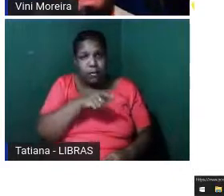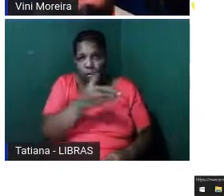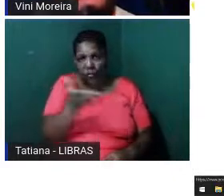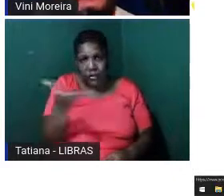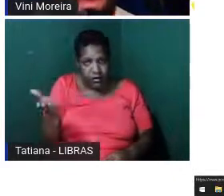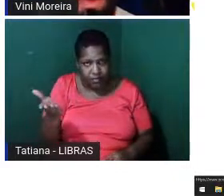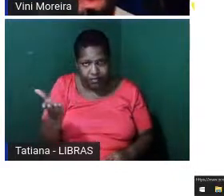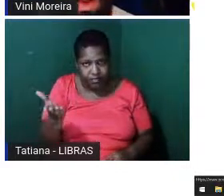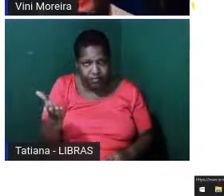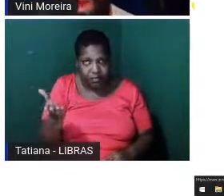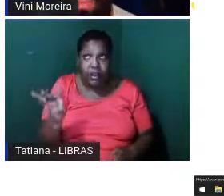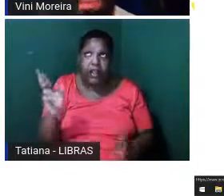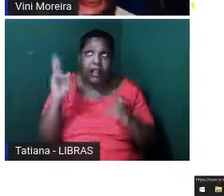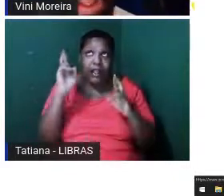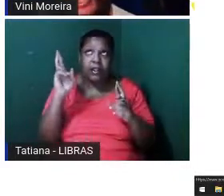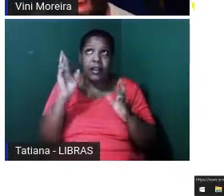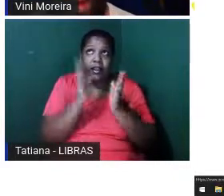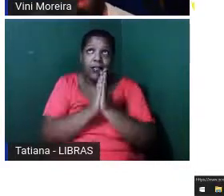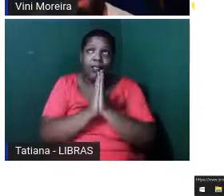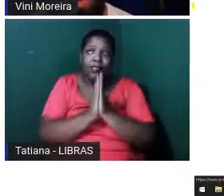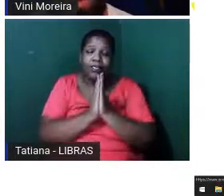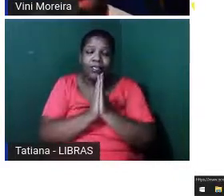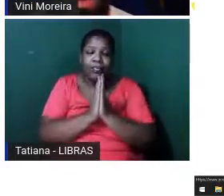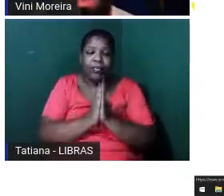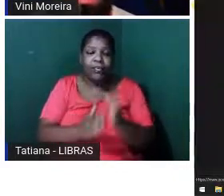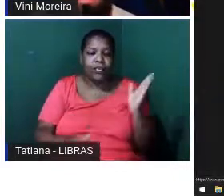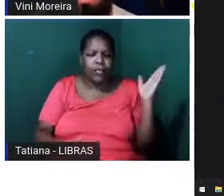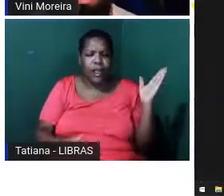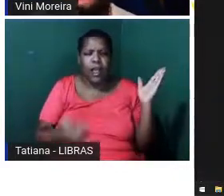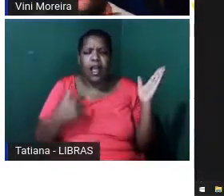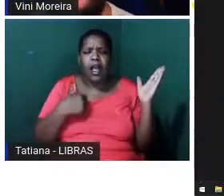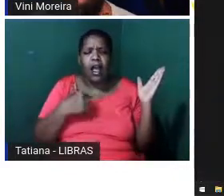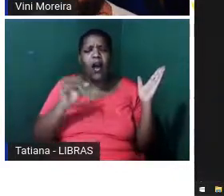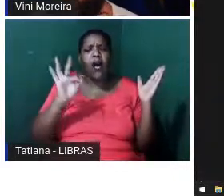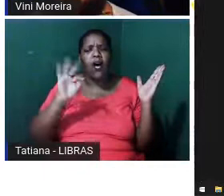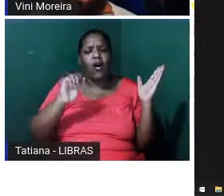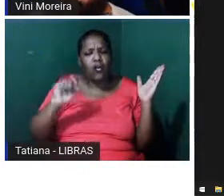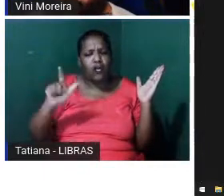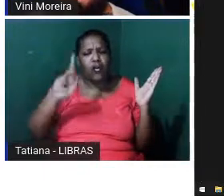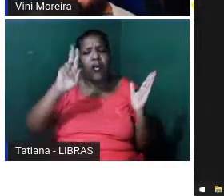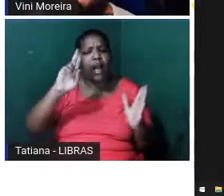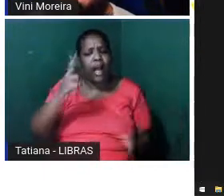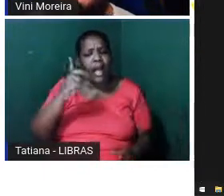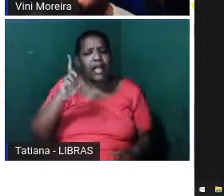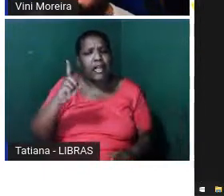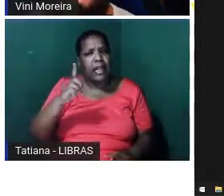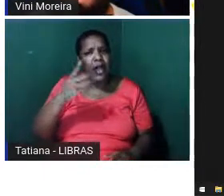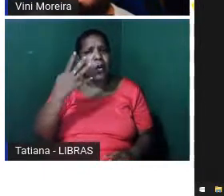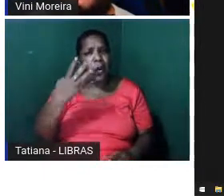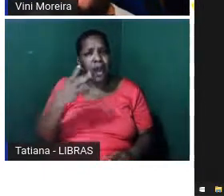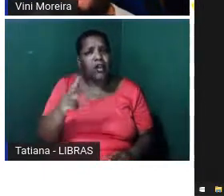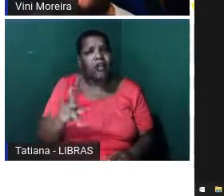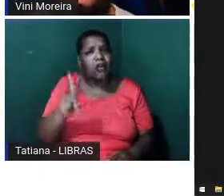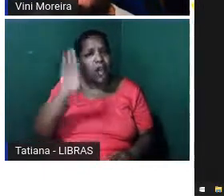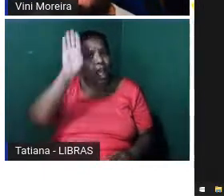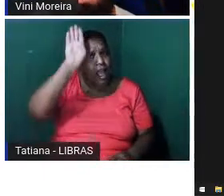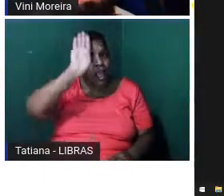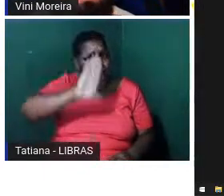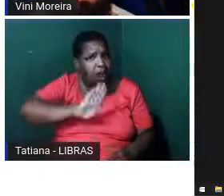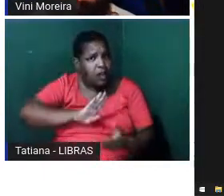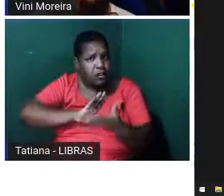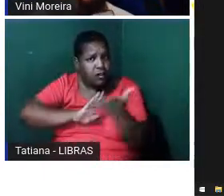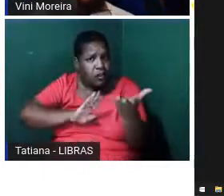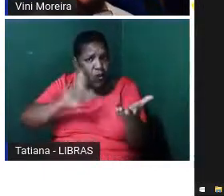vídeos em Full HD 4K grátis para você usar você vai baixar